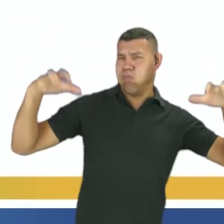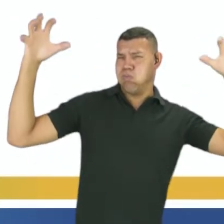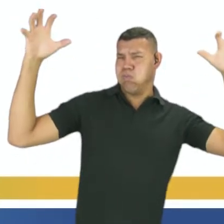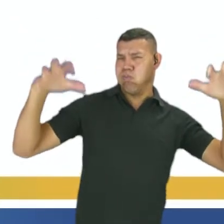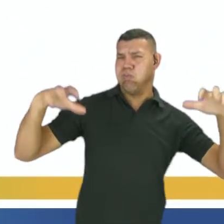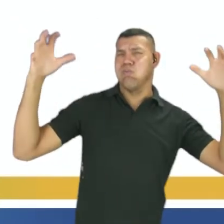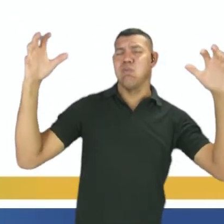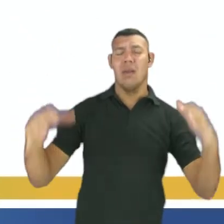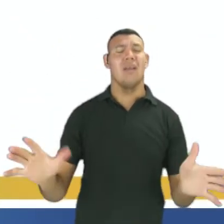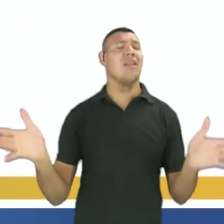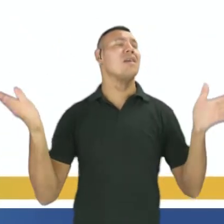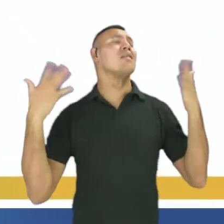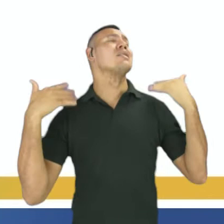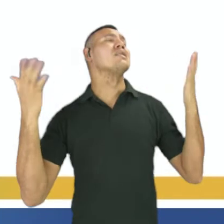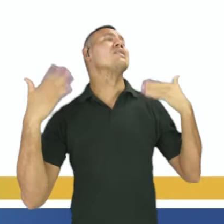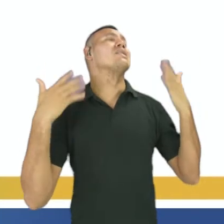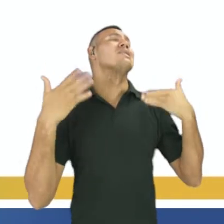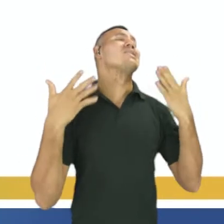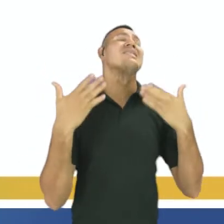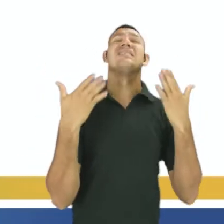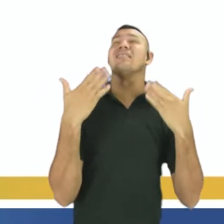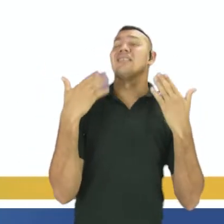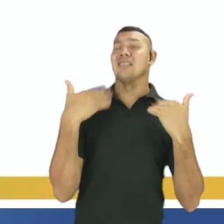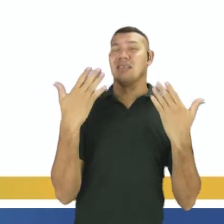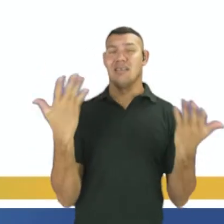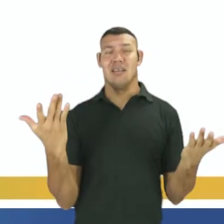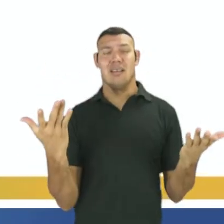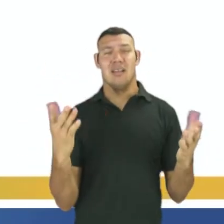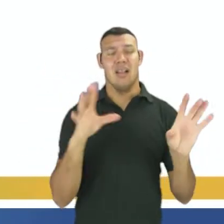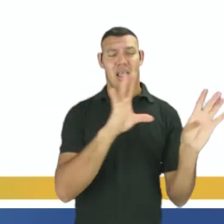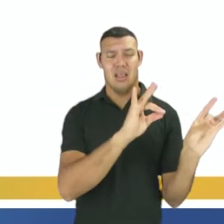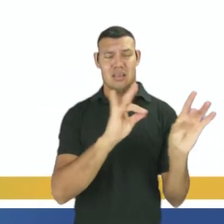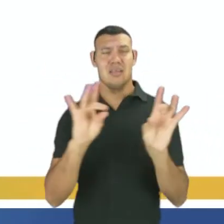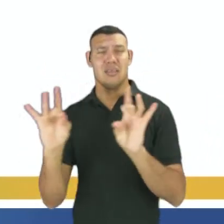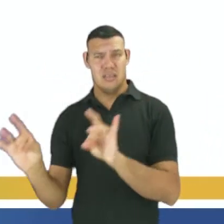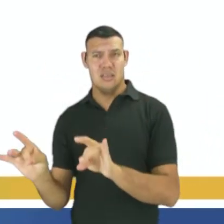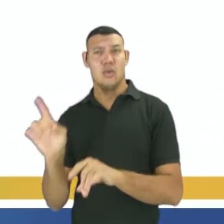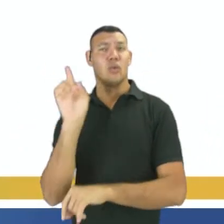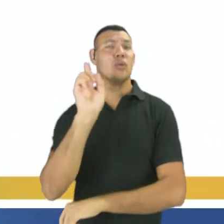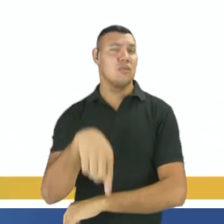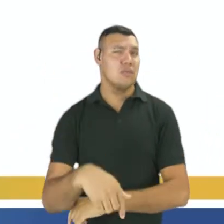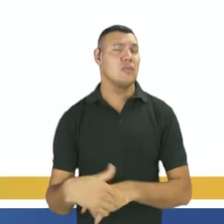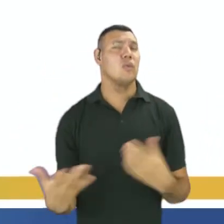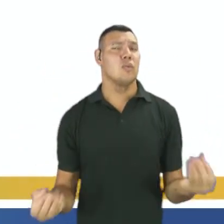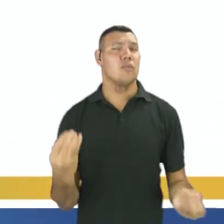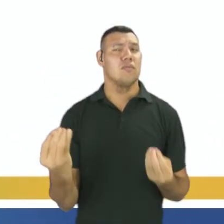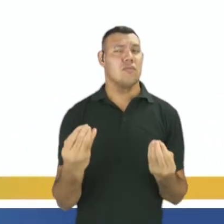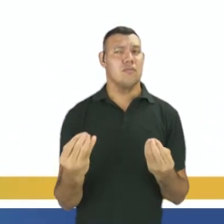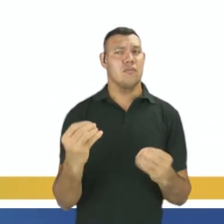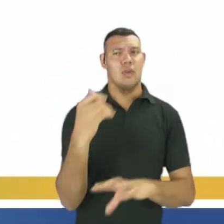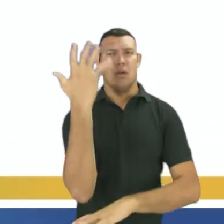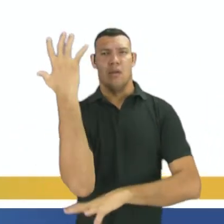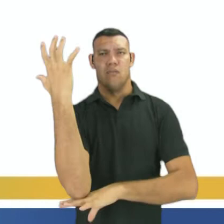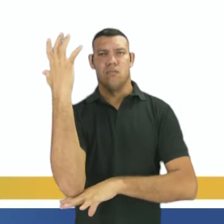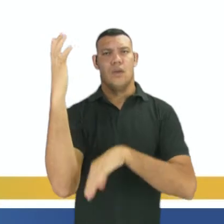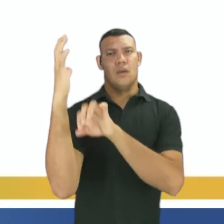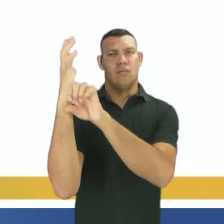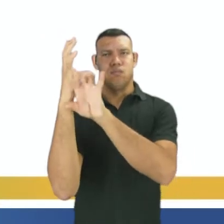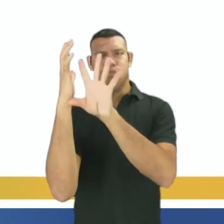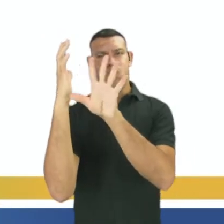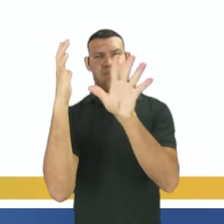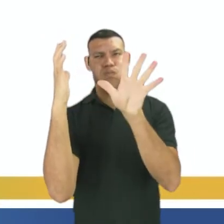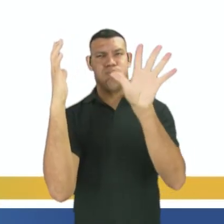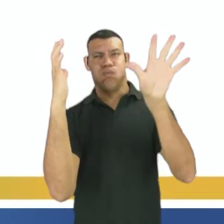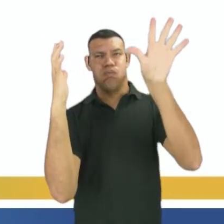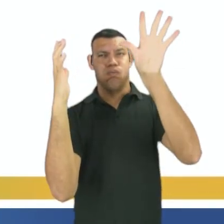fim a disponibilidade de calor e umidade faz com que a vegetação arbórea desenvolver amplamente assim justifica-se as metas da Terra Firme né